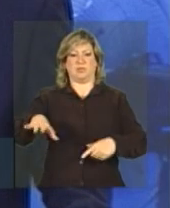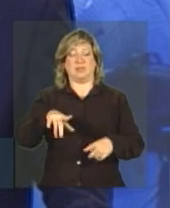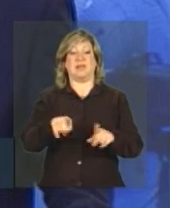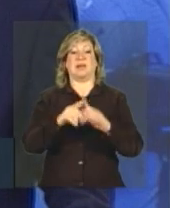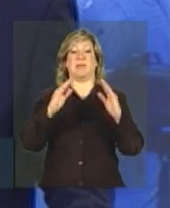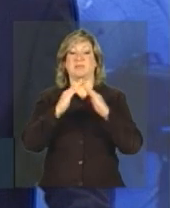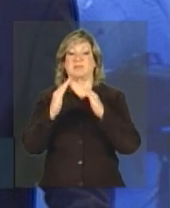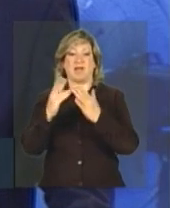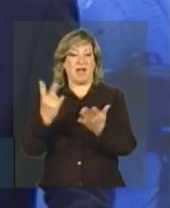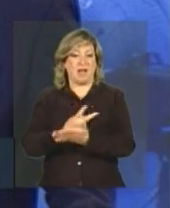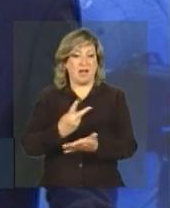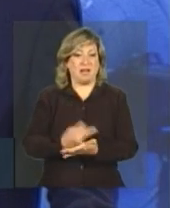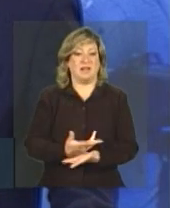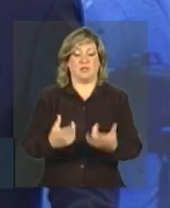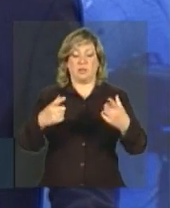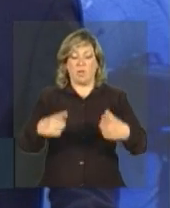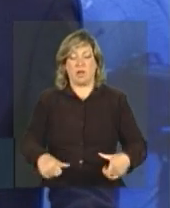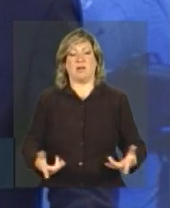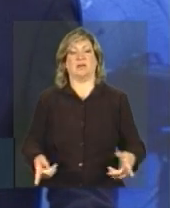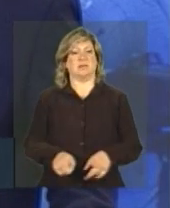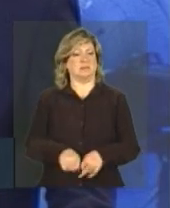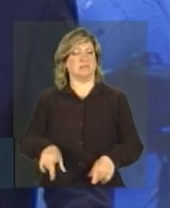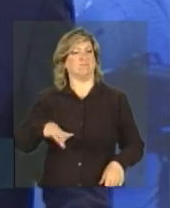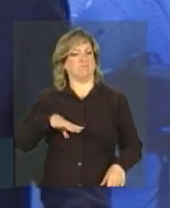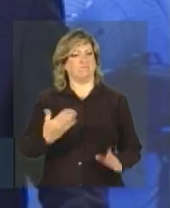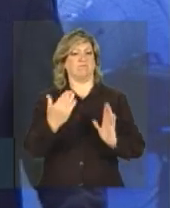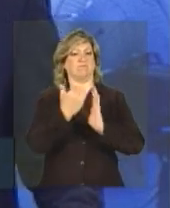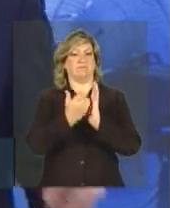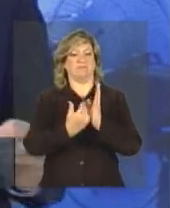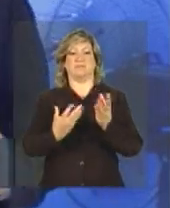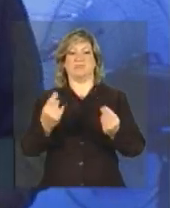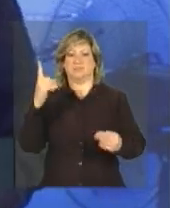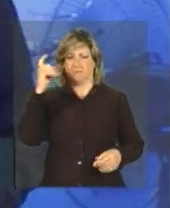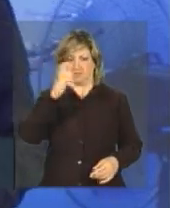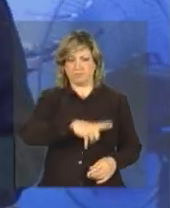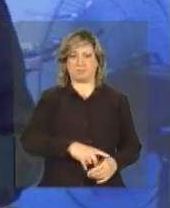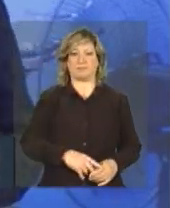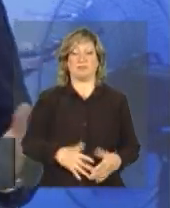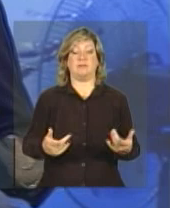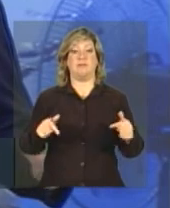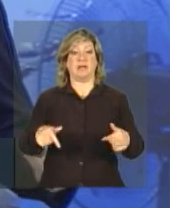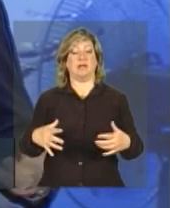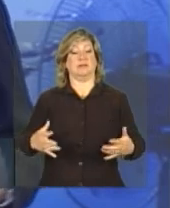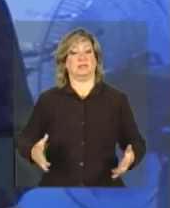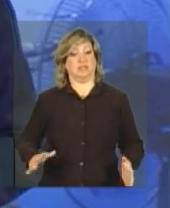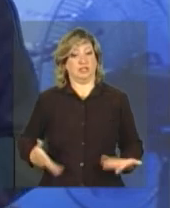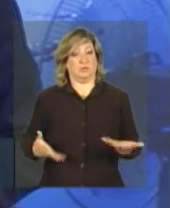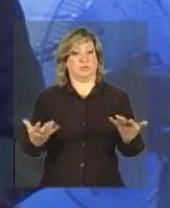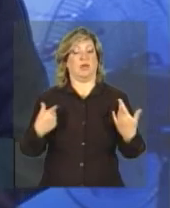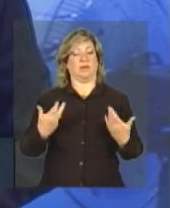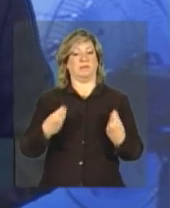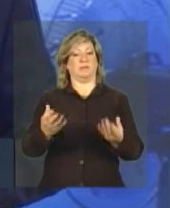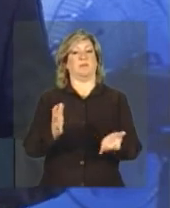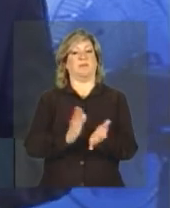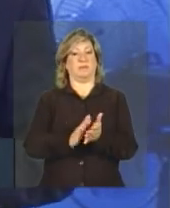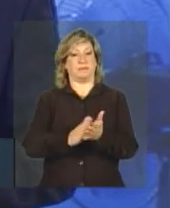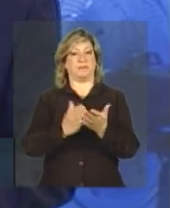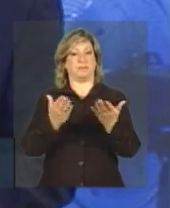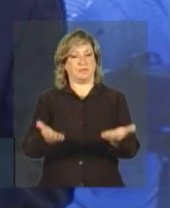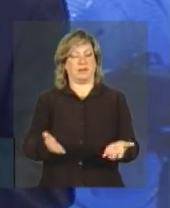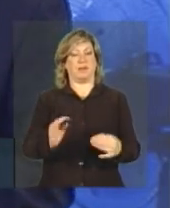indevida, enfim, é uma agenda de grande desafio. E esse estímulo, e eu quero aqui parabenizar mais